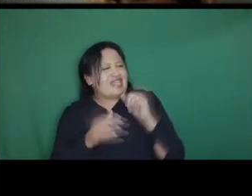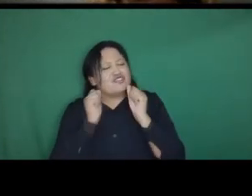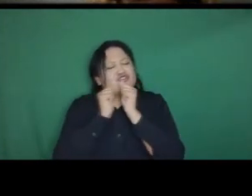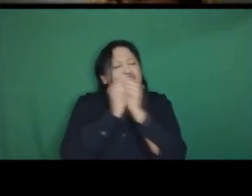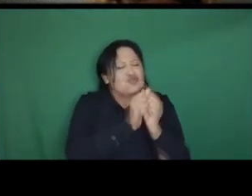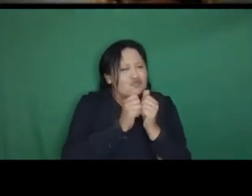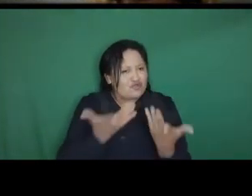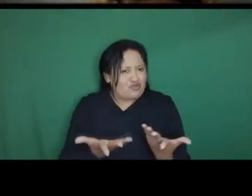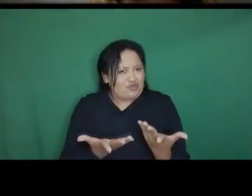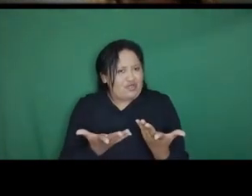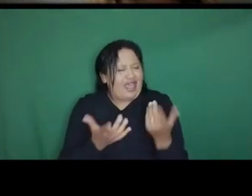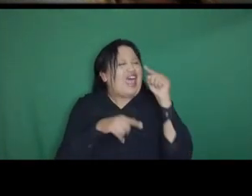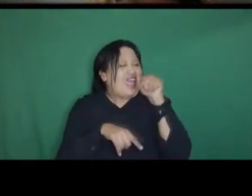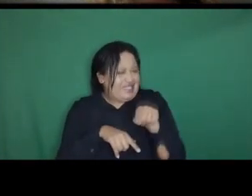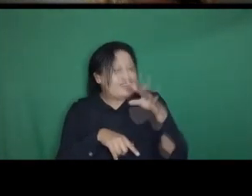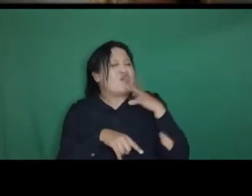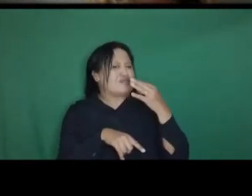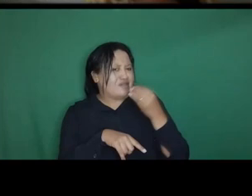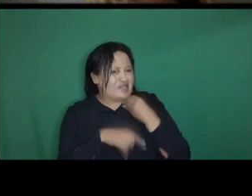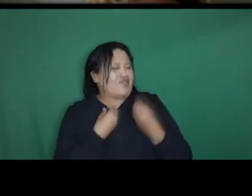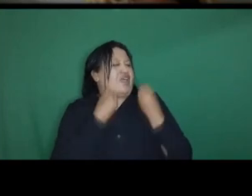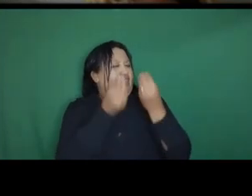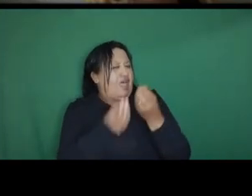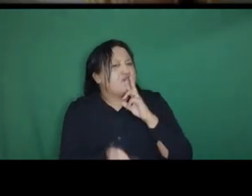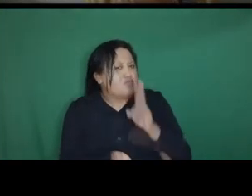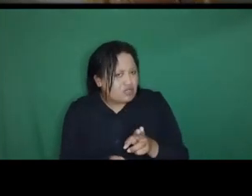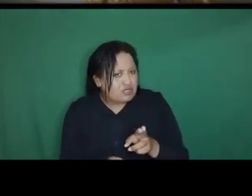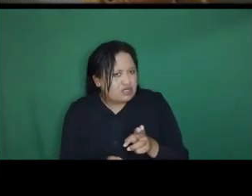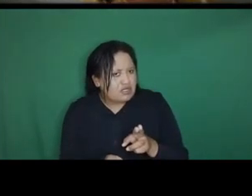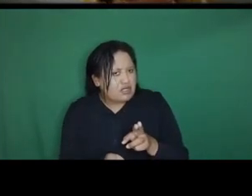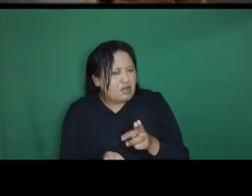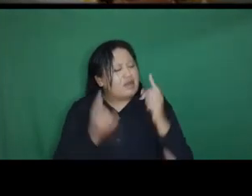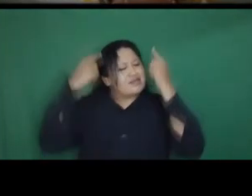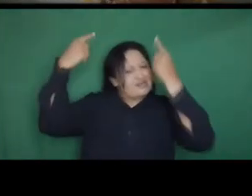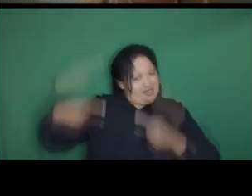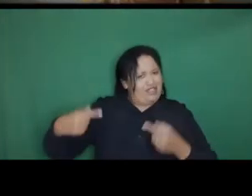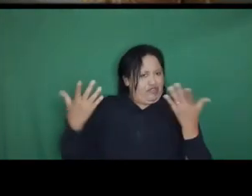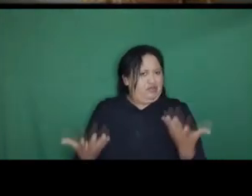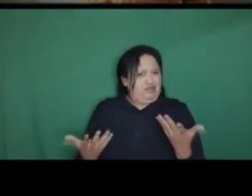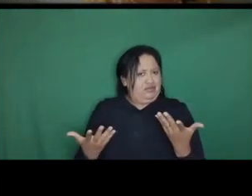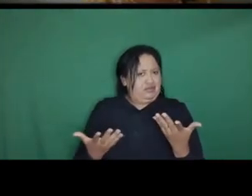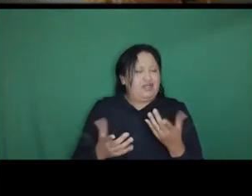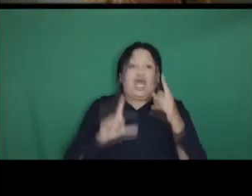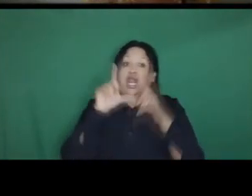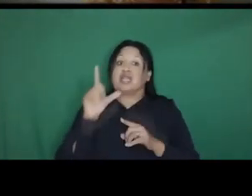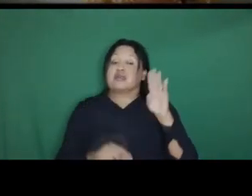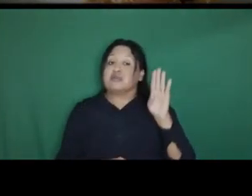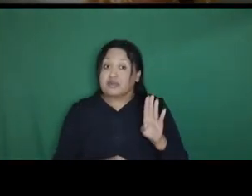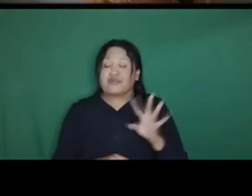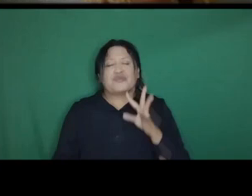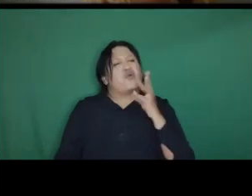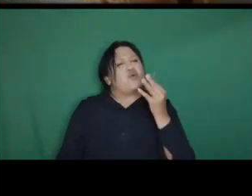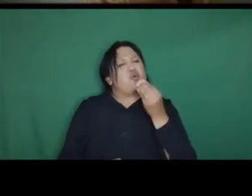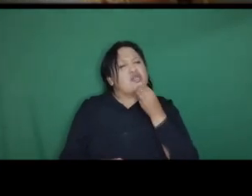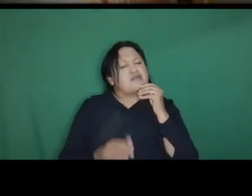que vai dar as respostas para esses desafios letra B conhecimento científico caracterizado